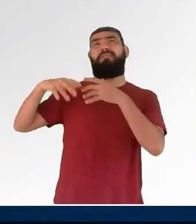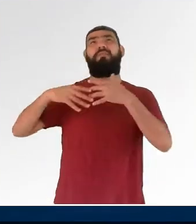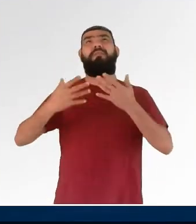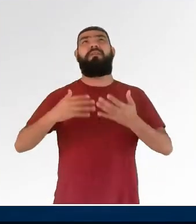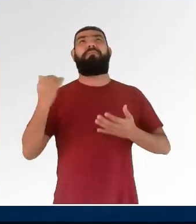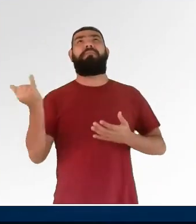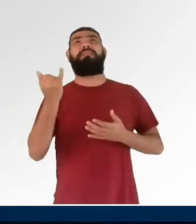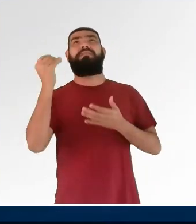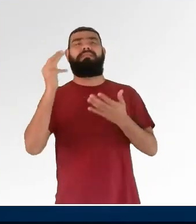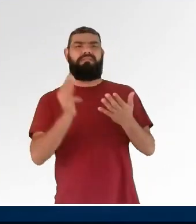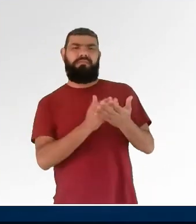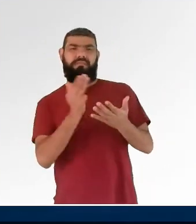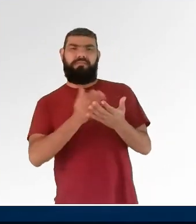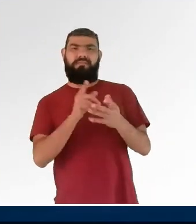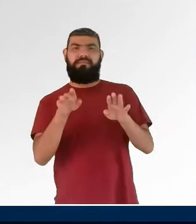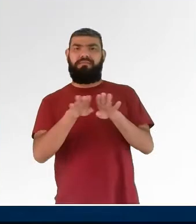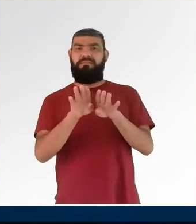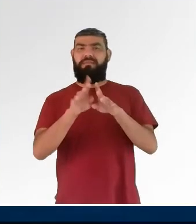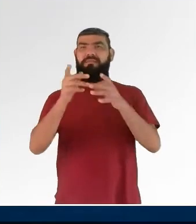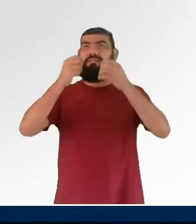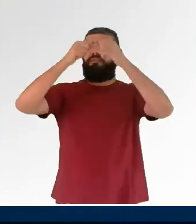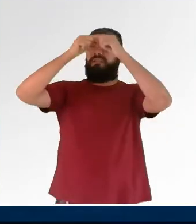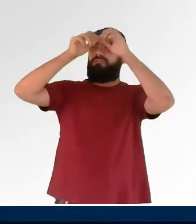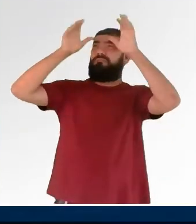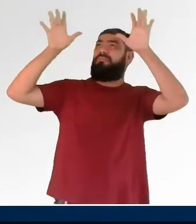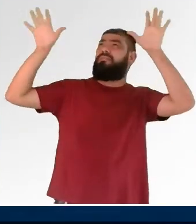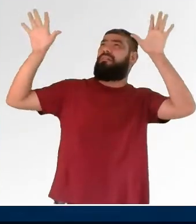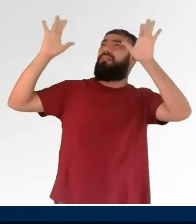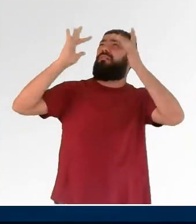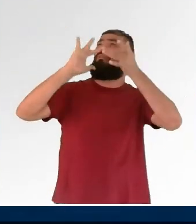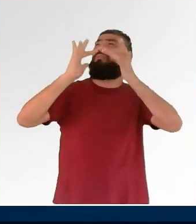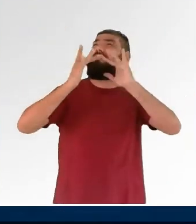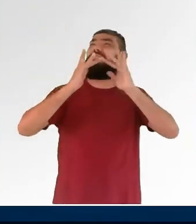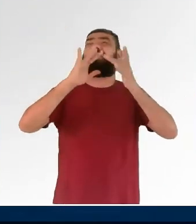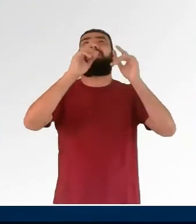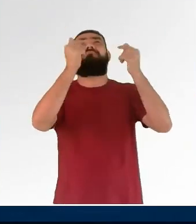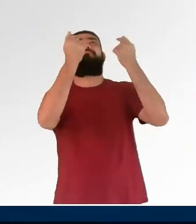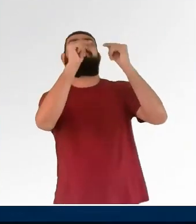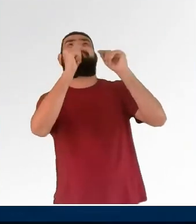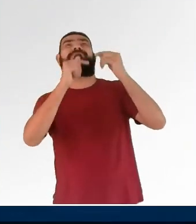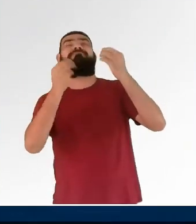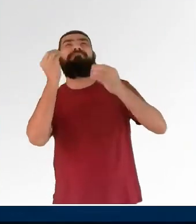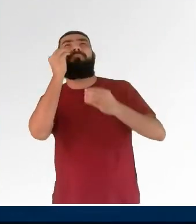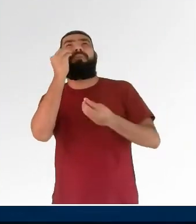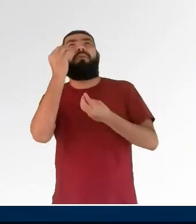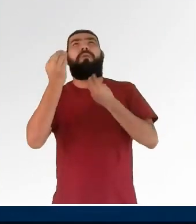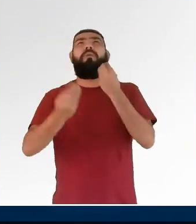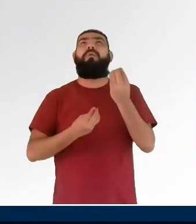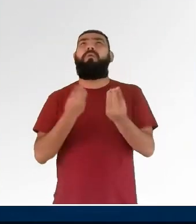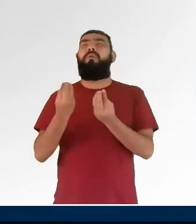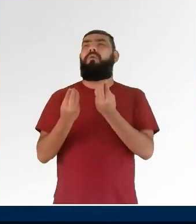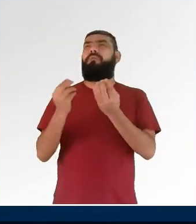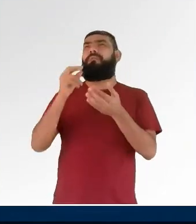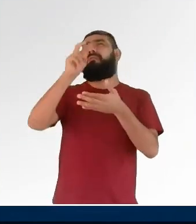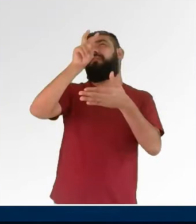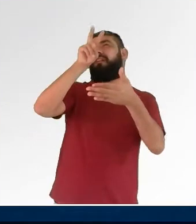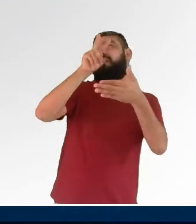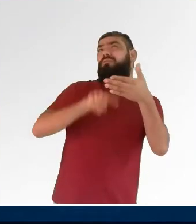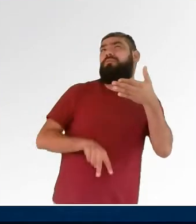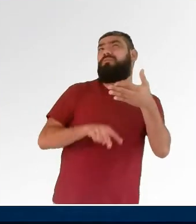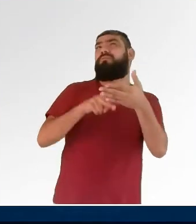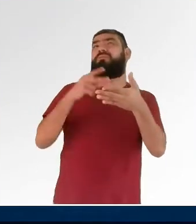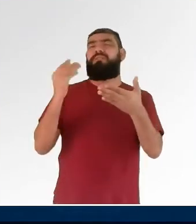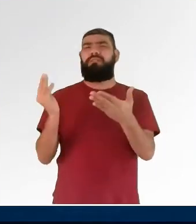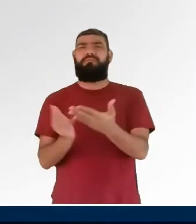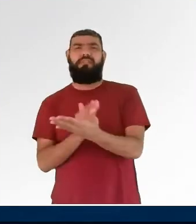vai ampliando para um contexto, observando como se dá ao redor a leitura, a presença do livro.